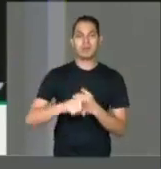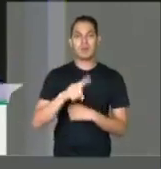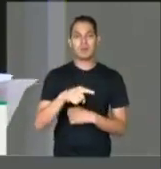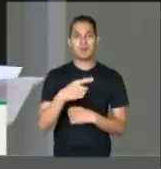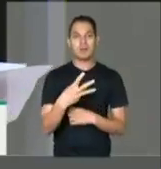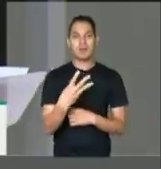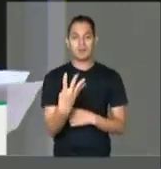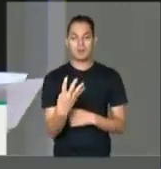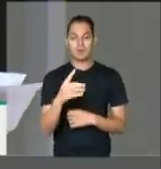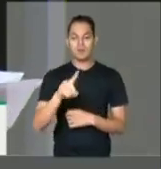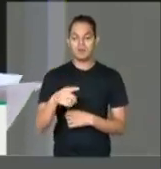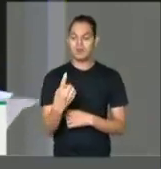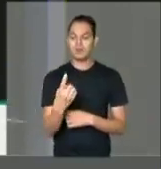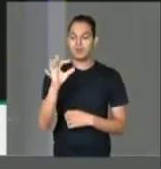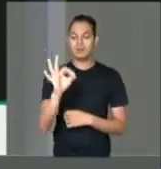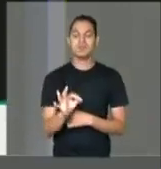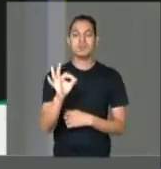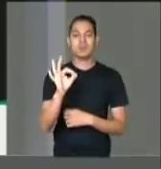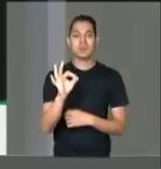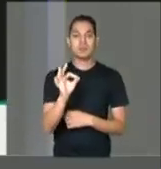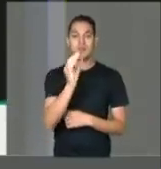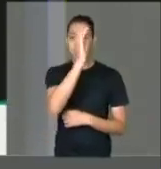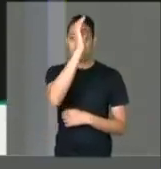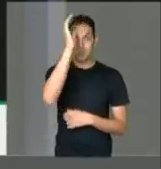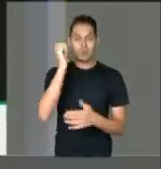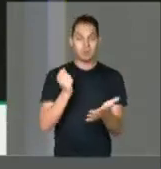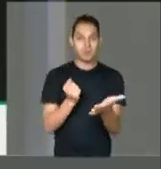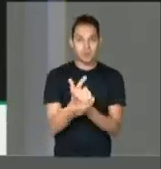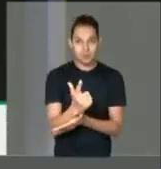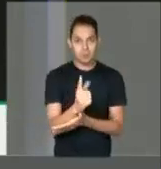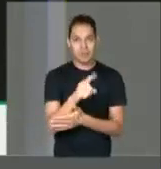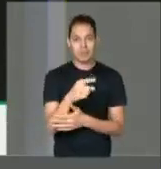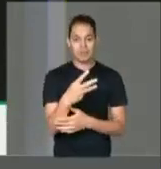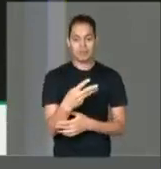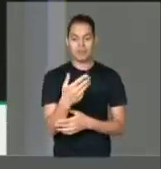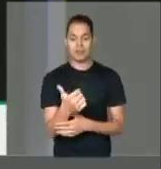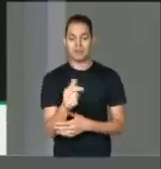de 34,1% e sobre o consumo